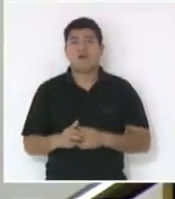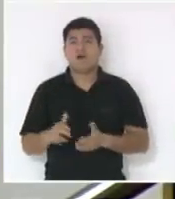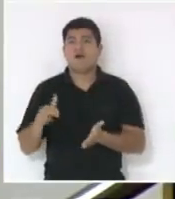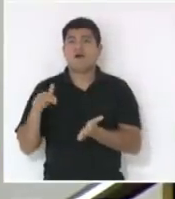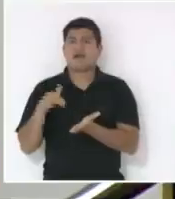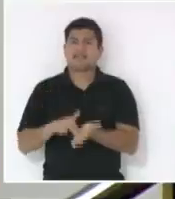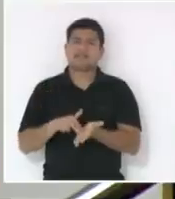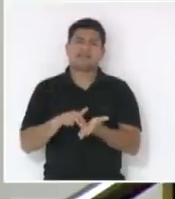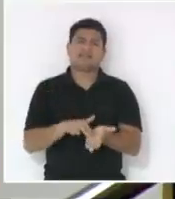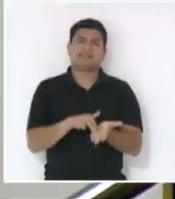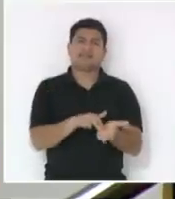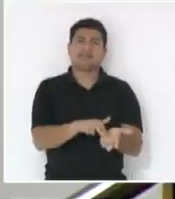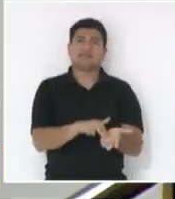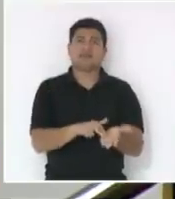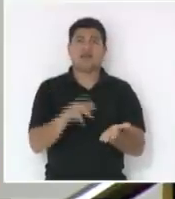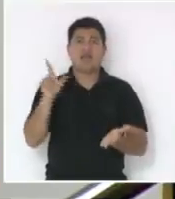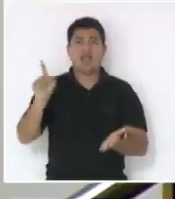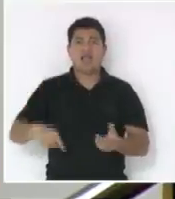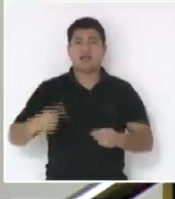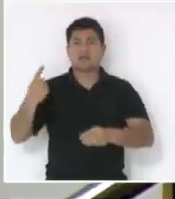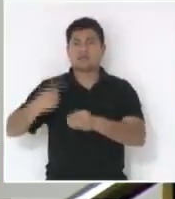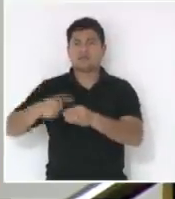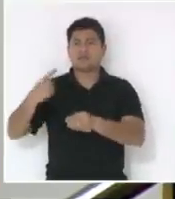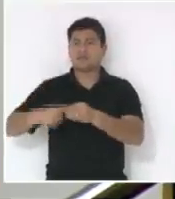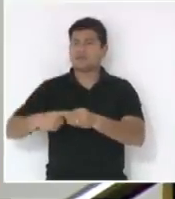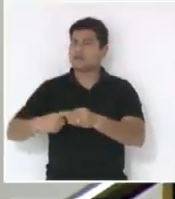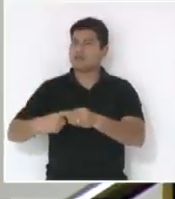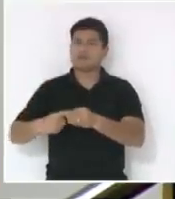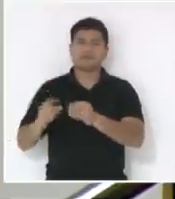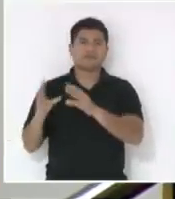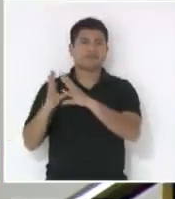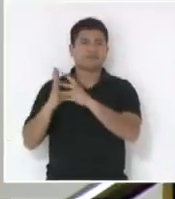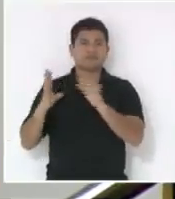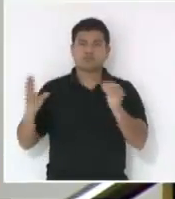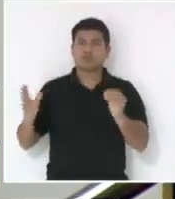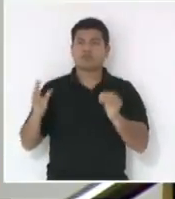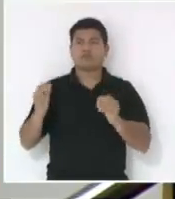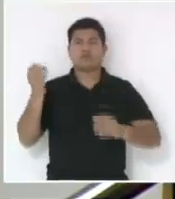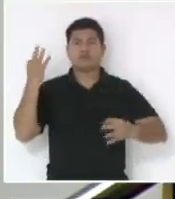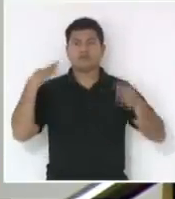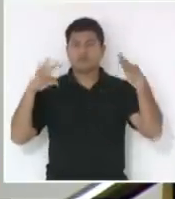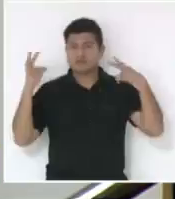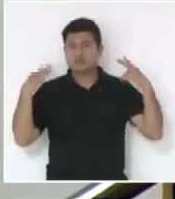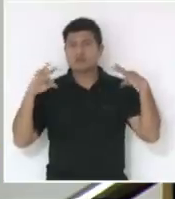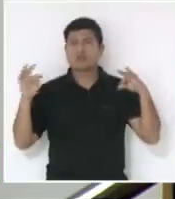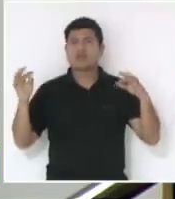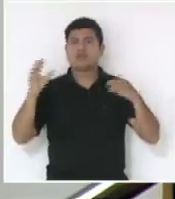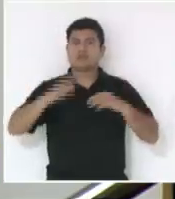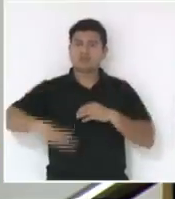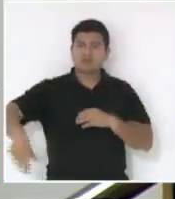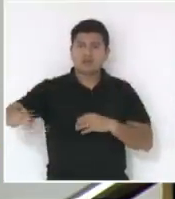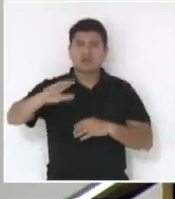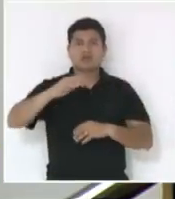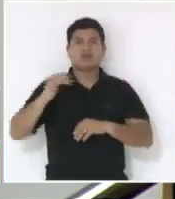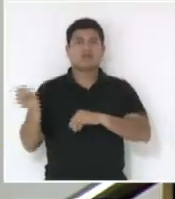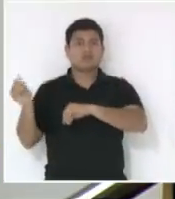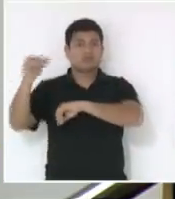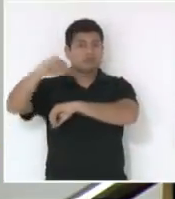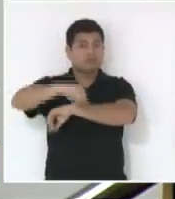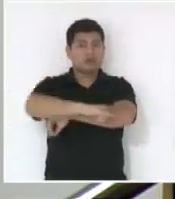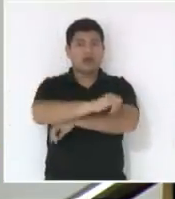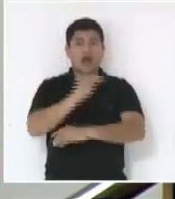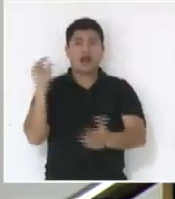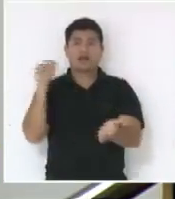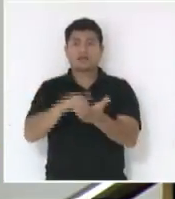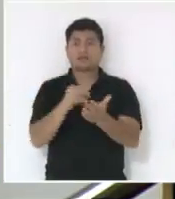Navegantes é uma cidade exemplar para o turismo, para a região, tem aeroporto. E até o dia